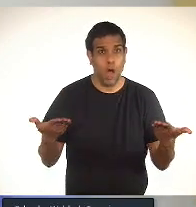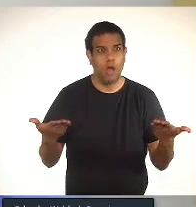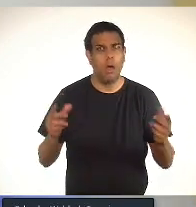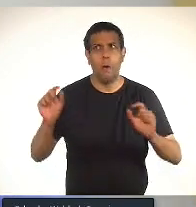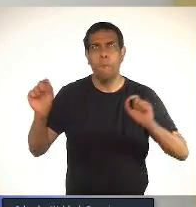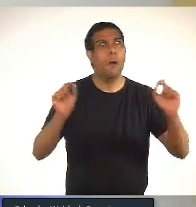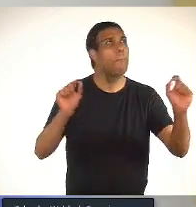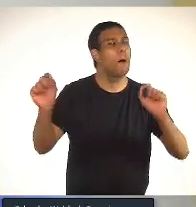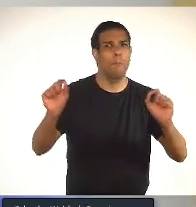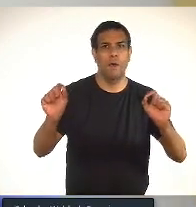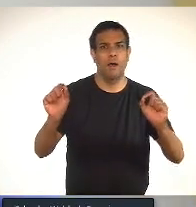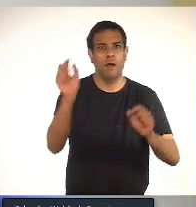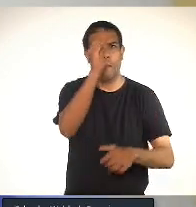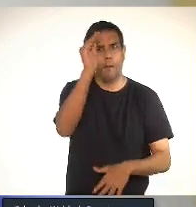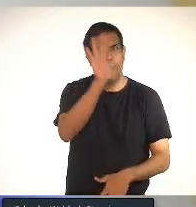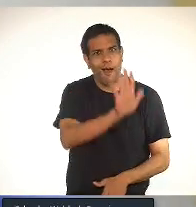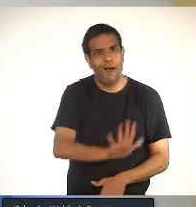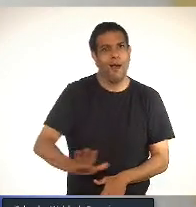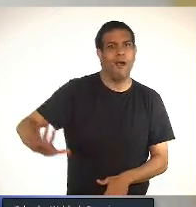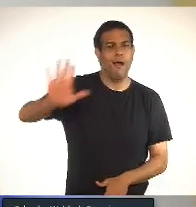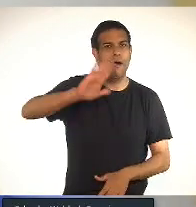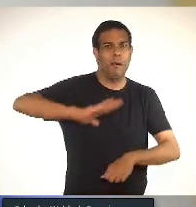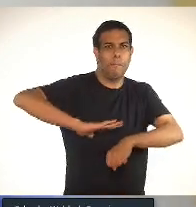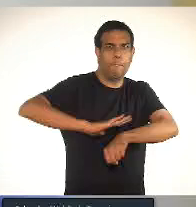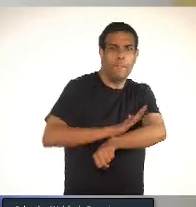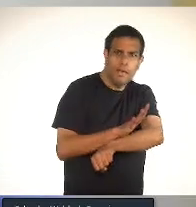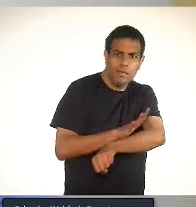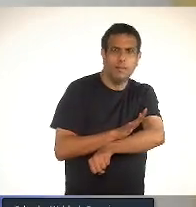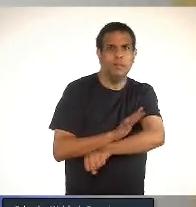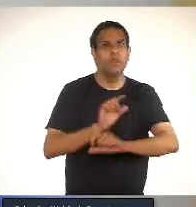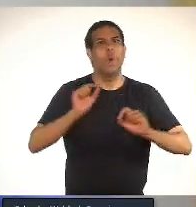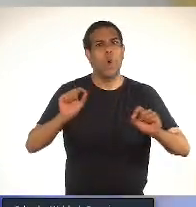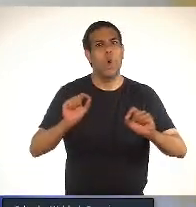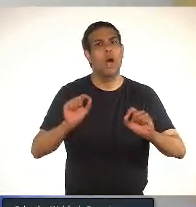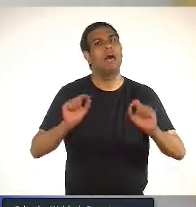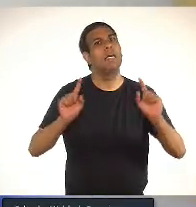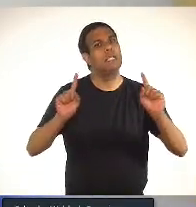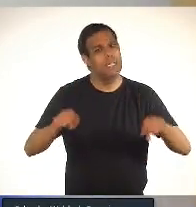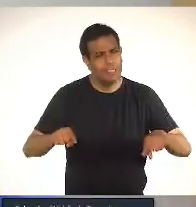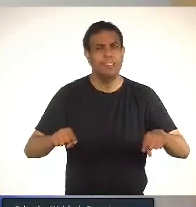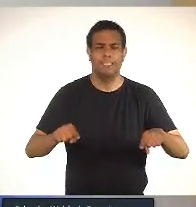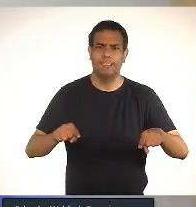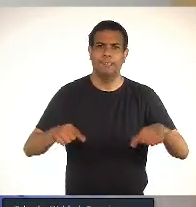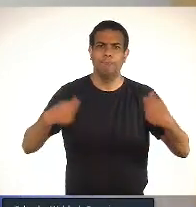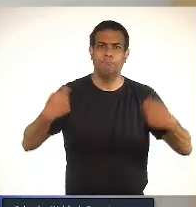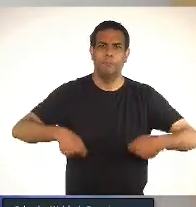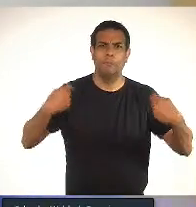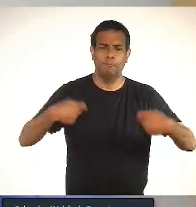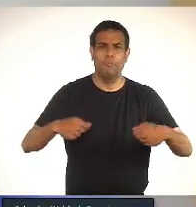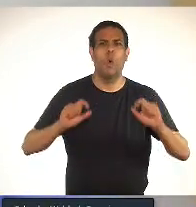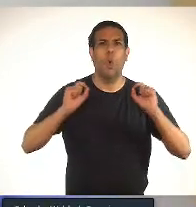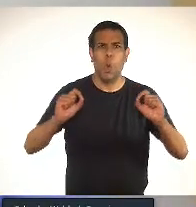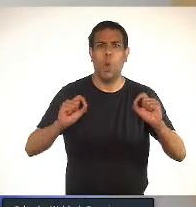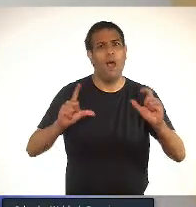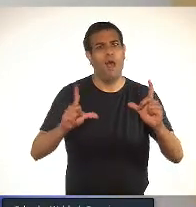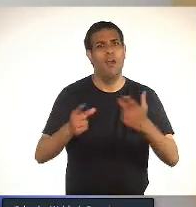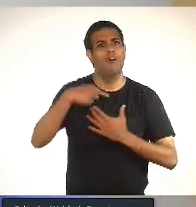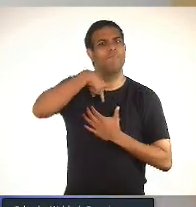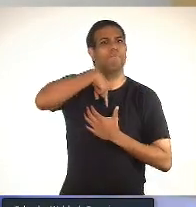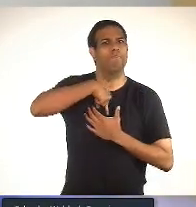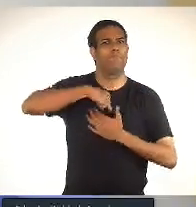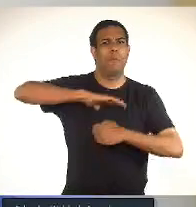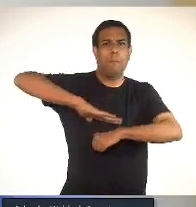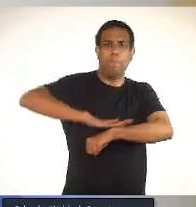coisas se manifestam no Brasil em relação ao preconceito racial, é insuficiente não ser racista.